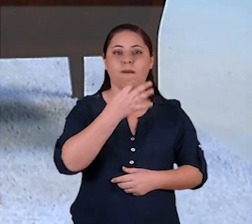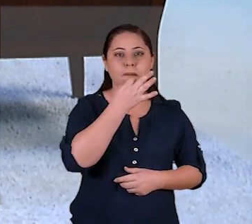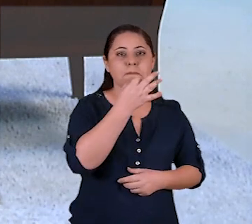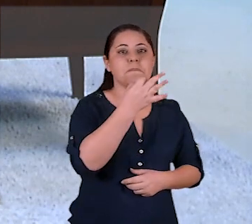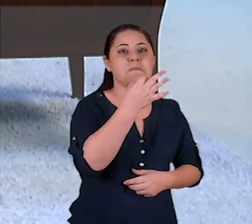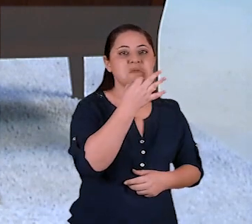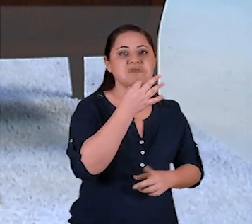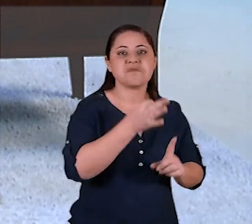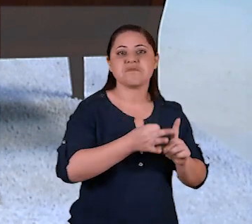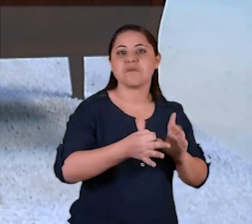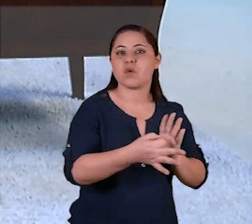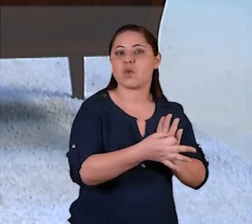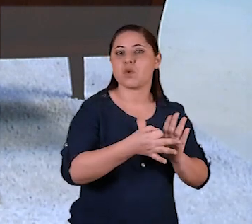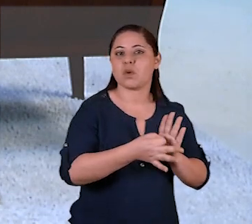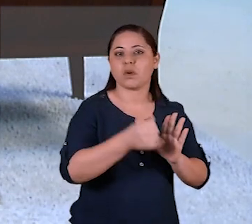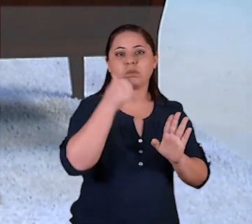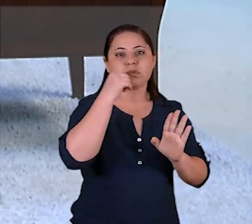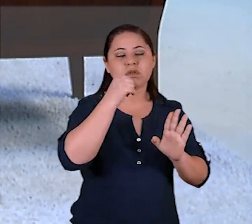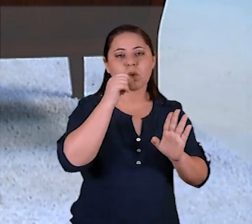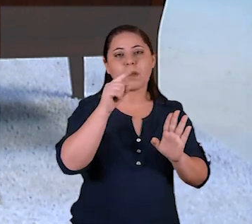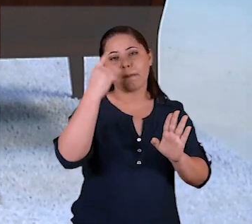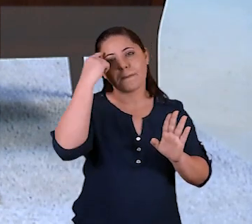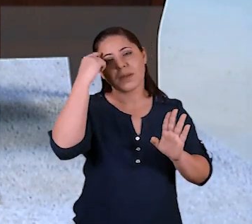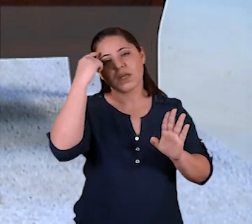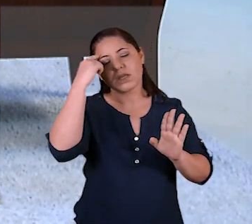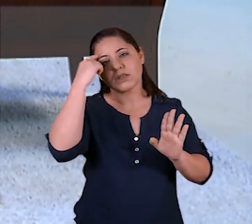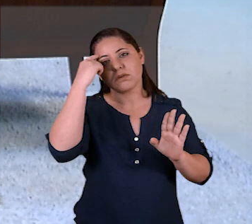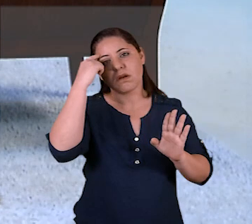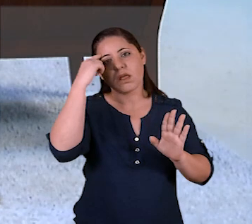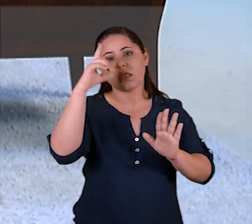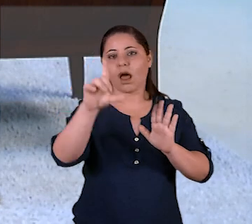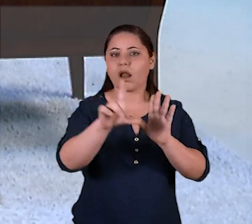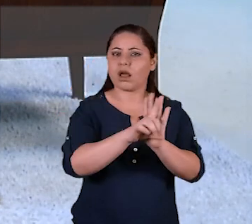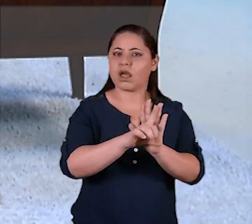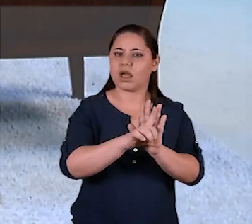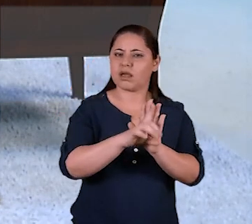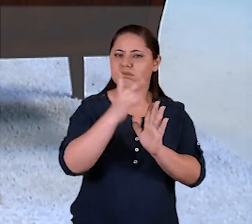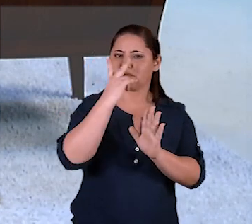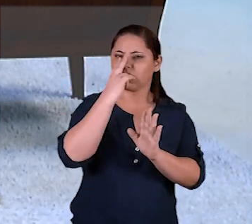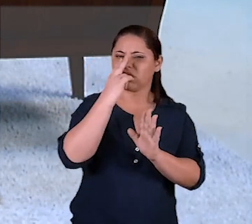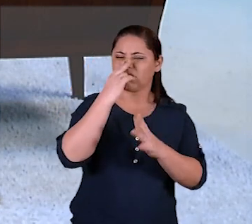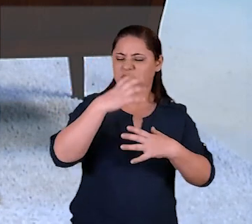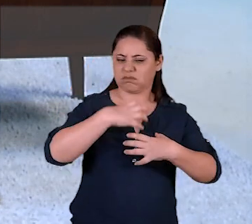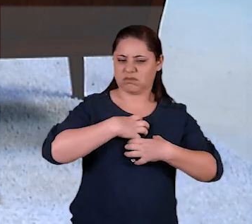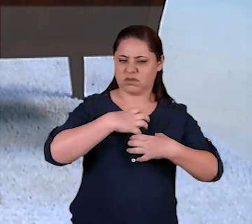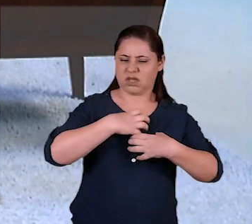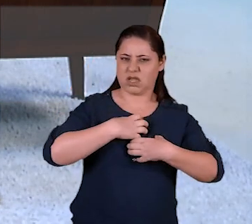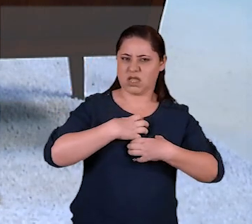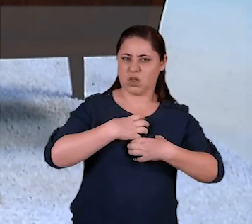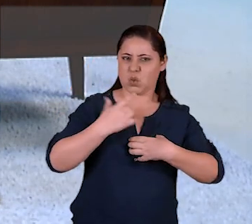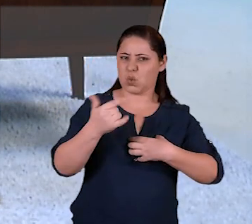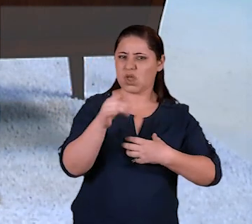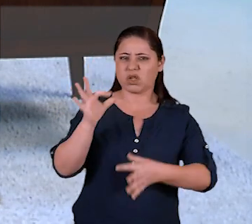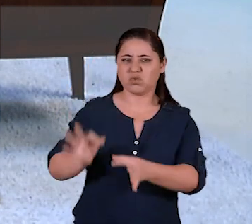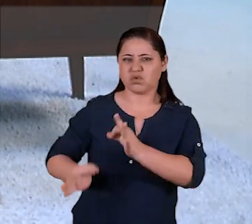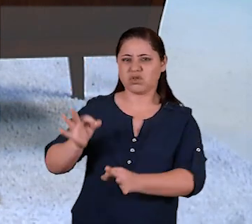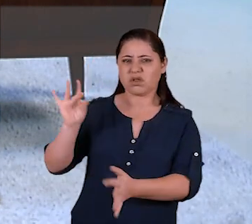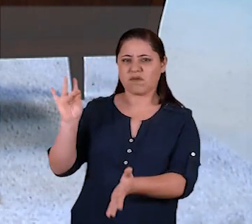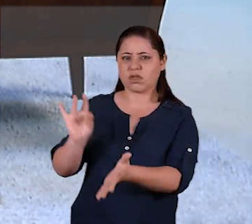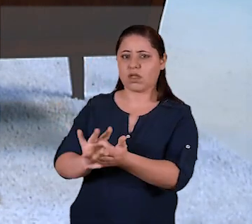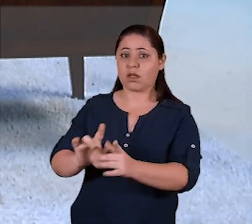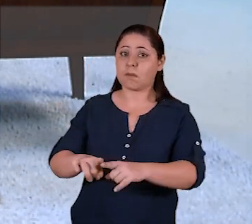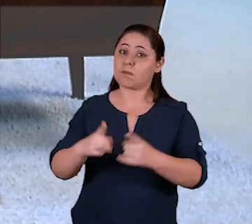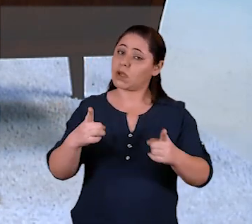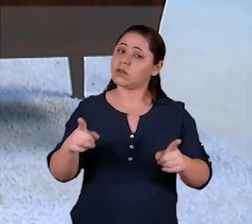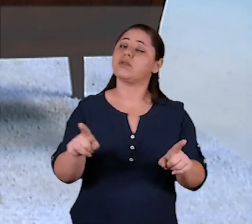mulheres sobre o que elas acham das medidas protetivas e também dessa sensação de impunidade contra o agressor, mas vimos